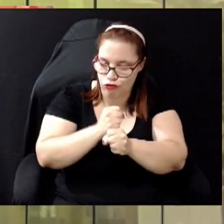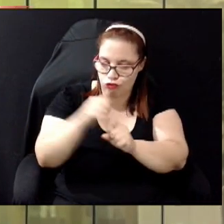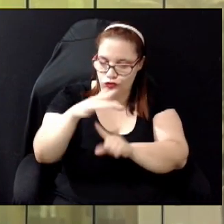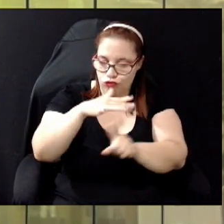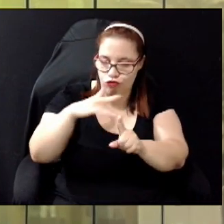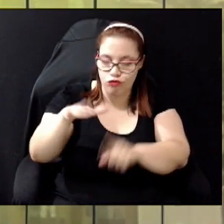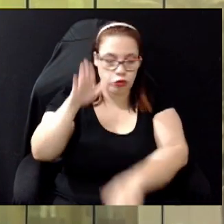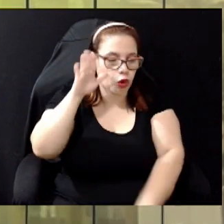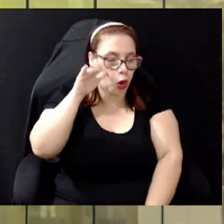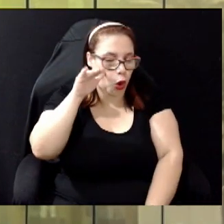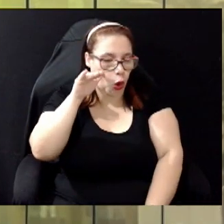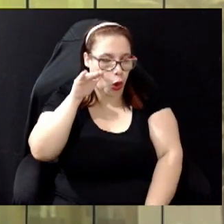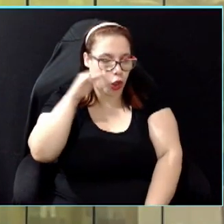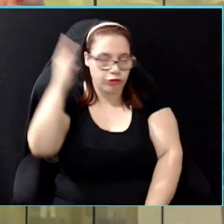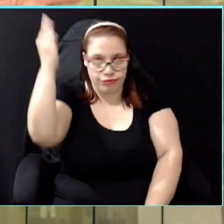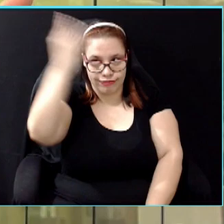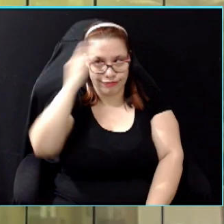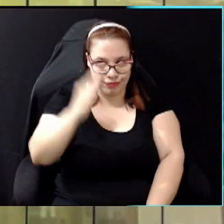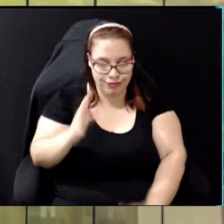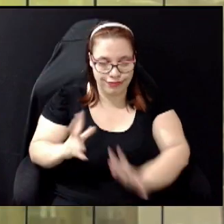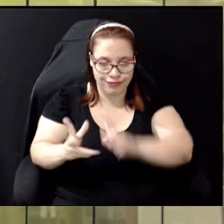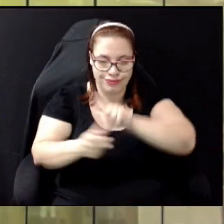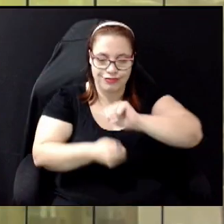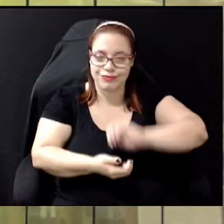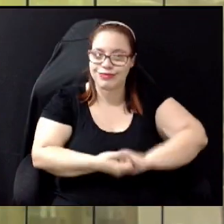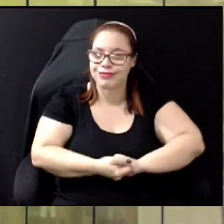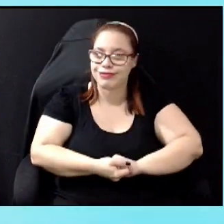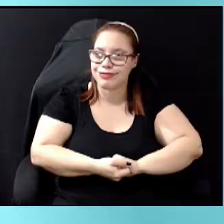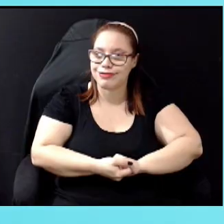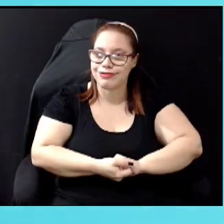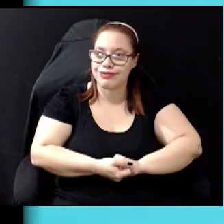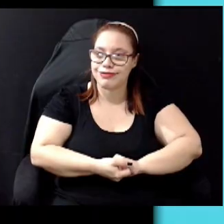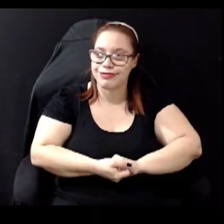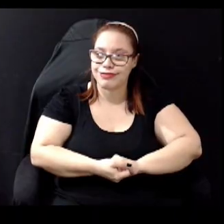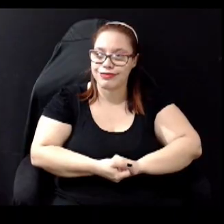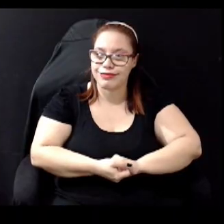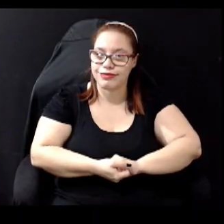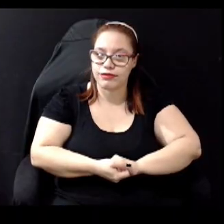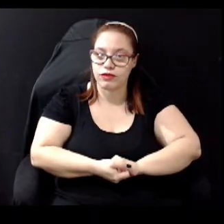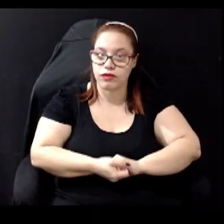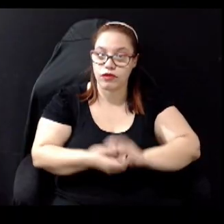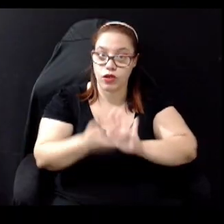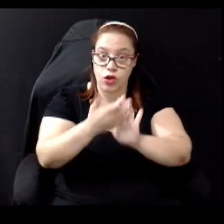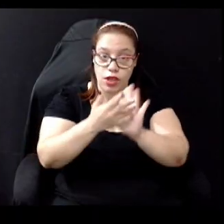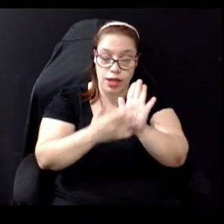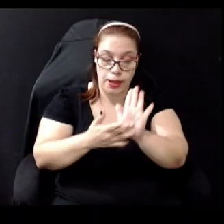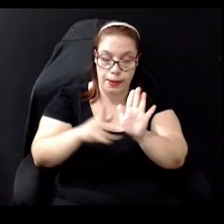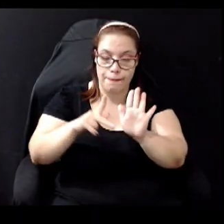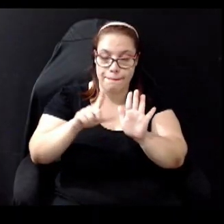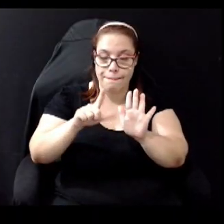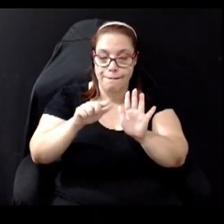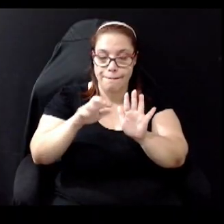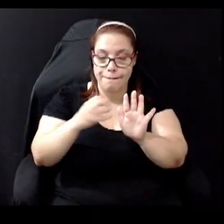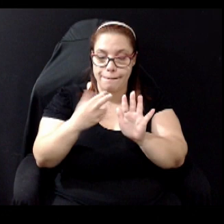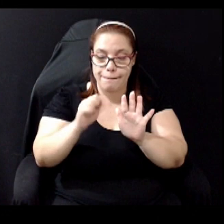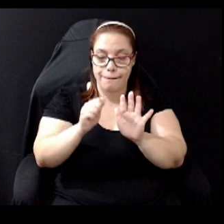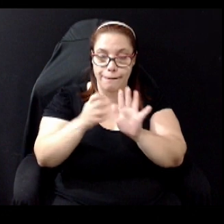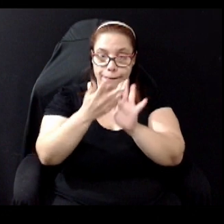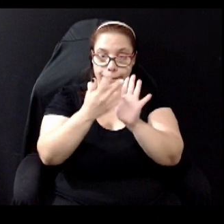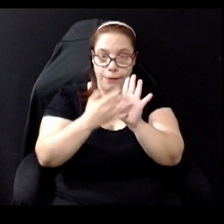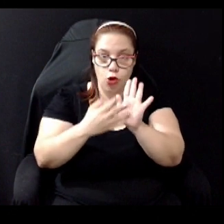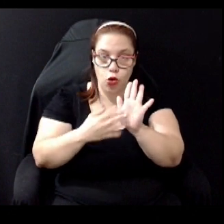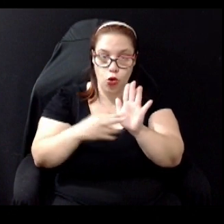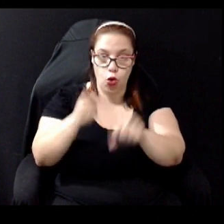giro ambiental pelas curiosidades do Brasil e do mundo. As placas tectônicas são